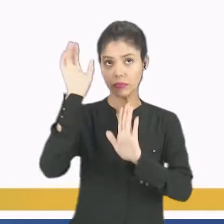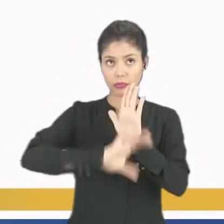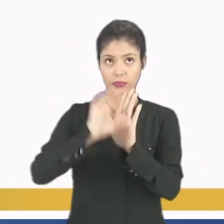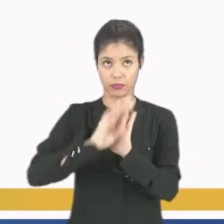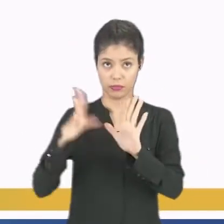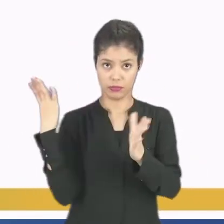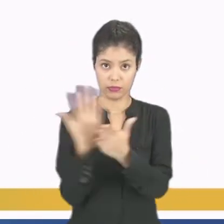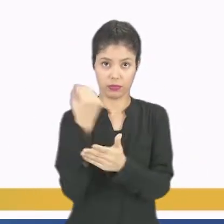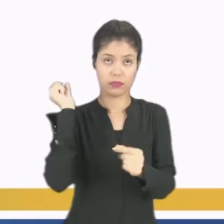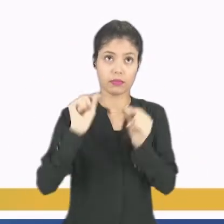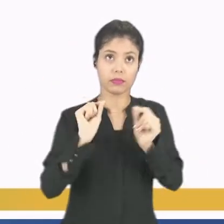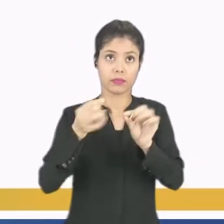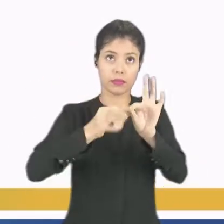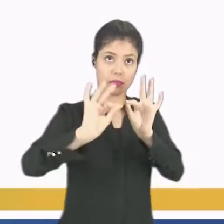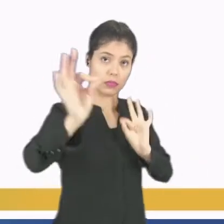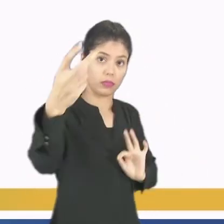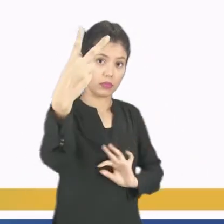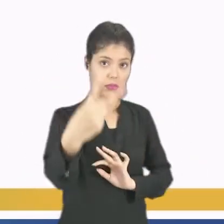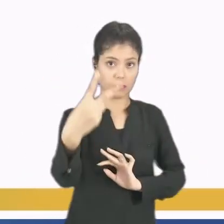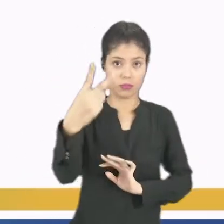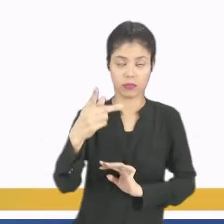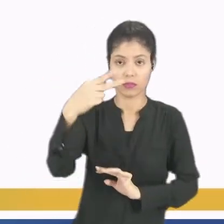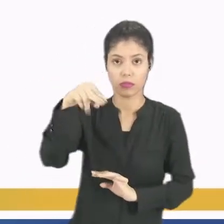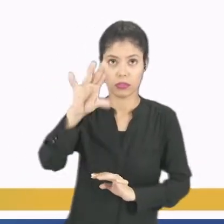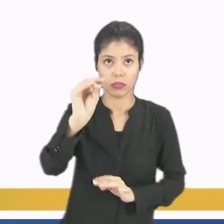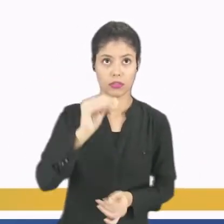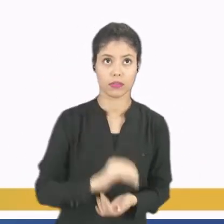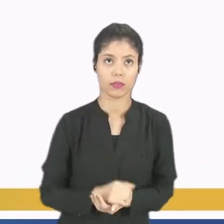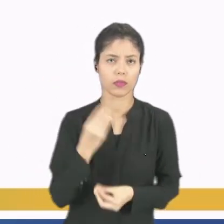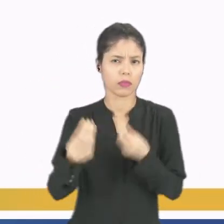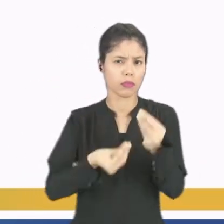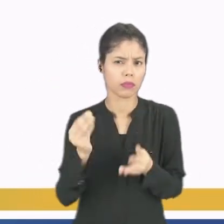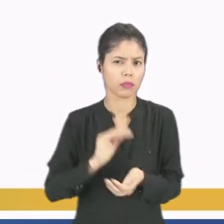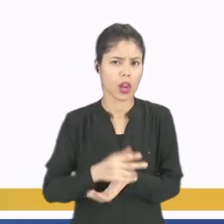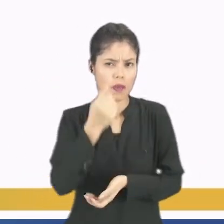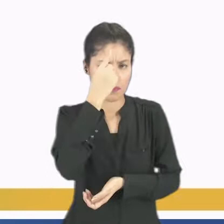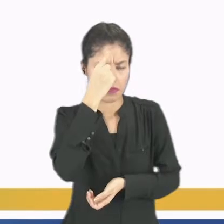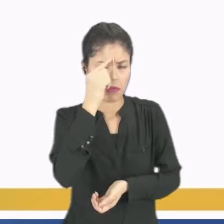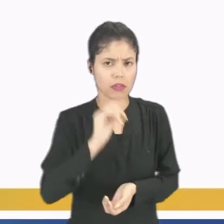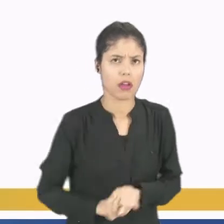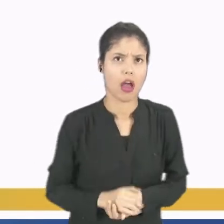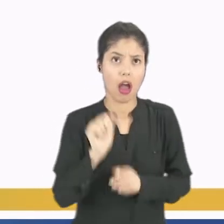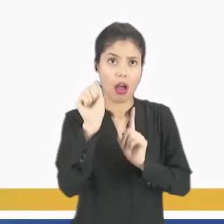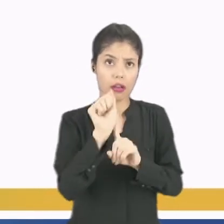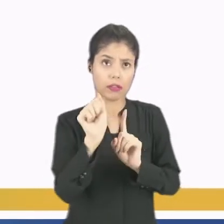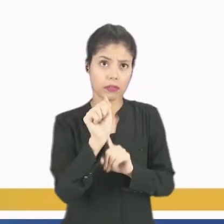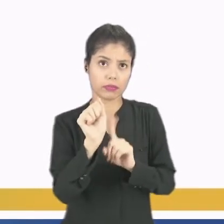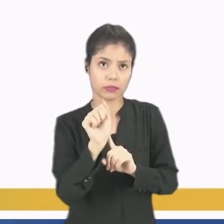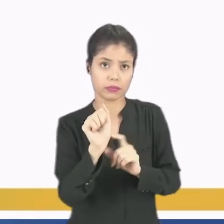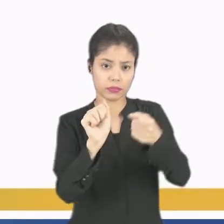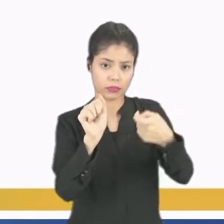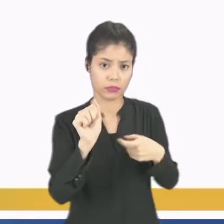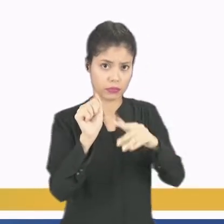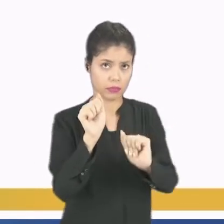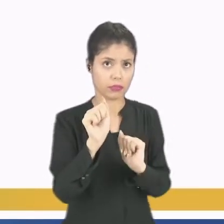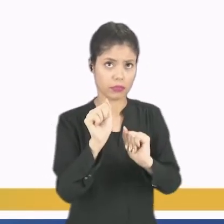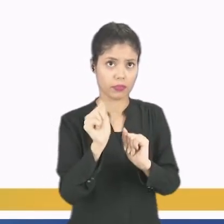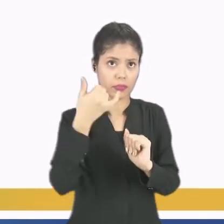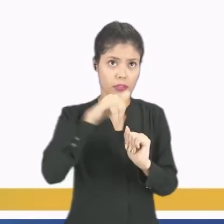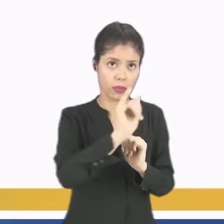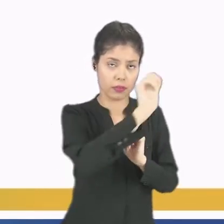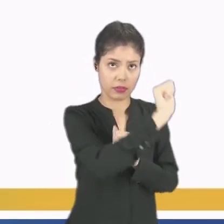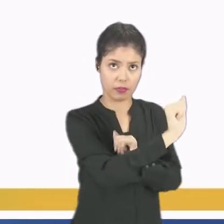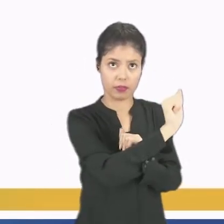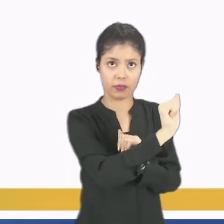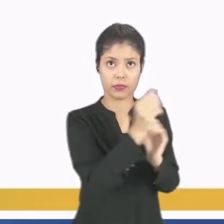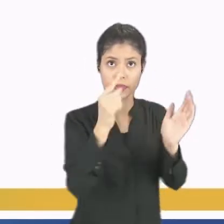gente vai abordar nessa aula é a distância entre dois pontos. Como assim? Imagina que eu tenho um ponto A com coordenadas xa e ya,